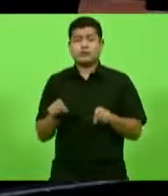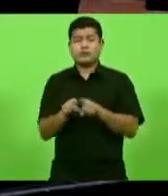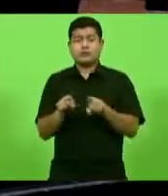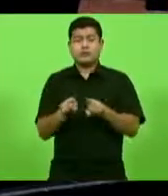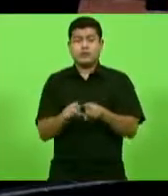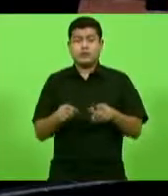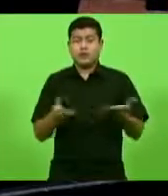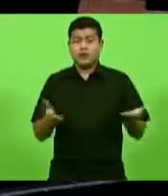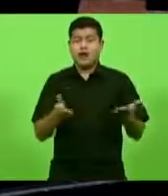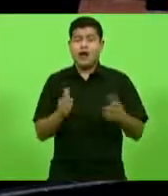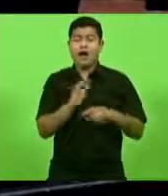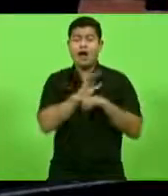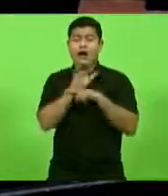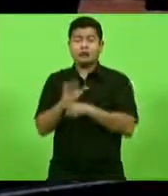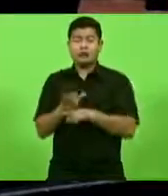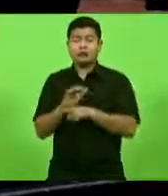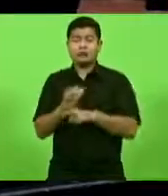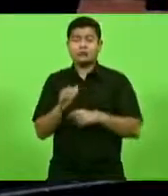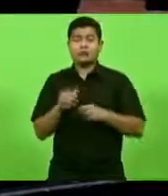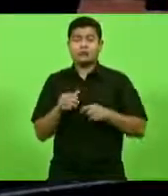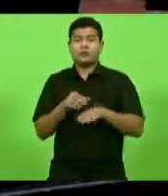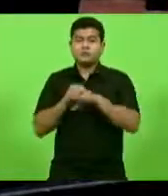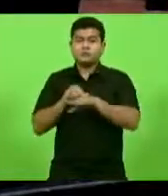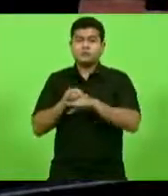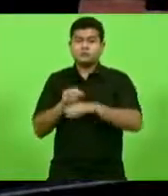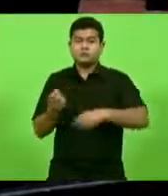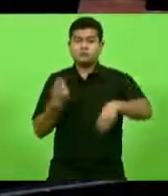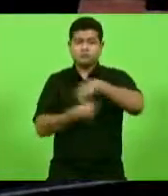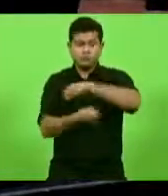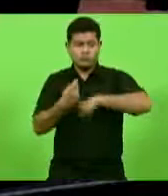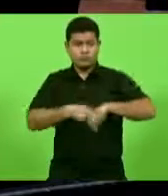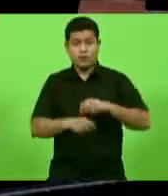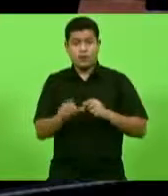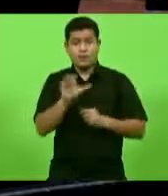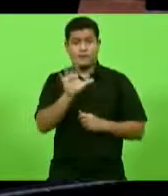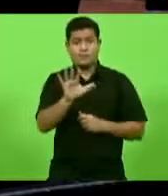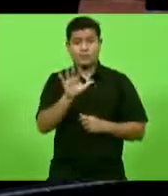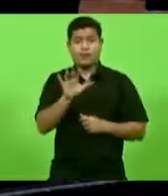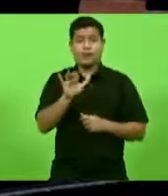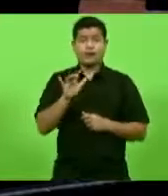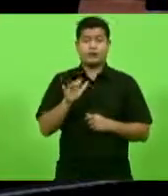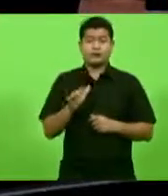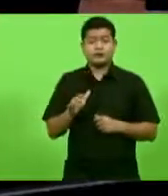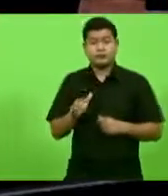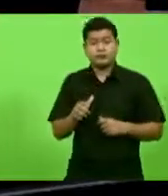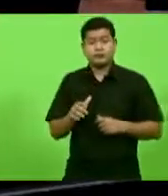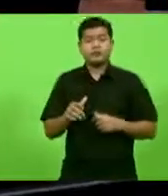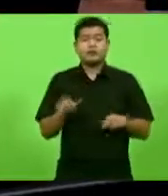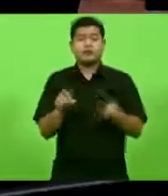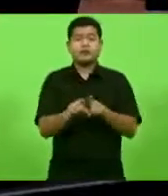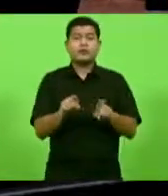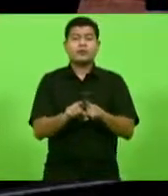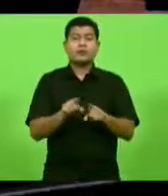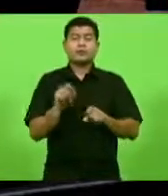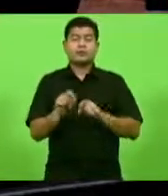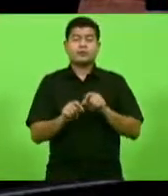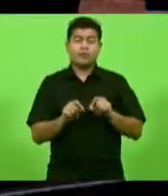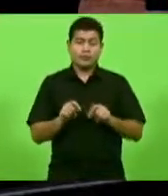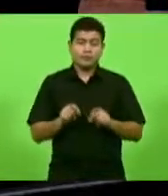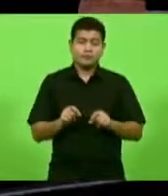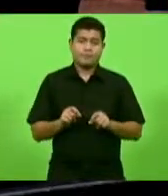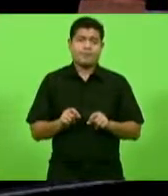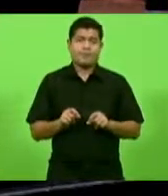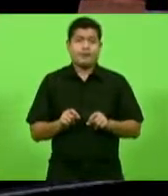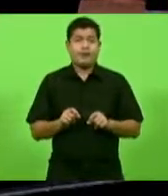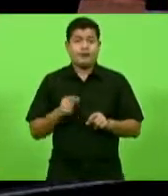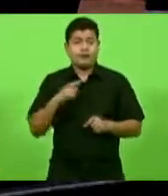essas ligações. Mas, ao mesmo tempo em que nós tivemos esse apoio aqui na